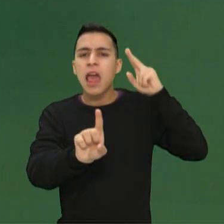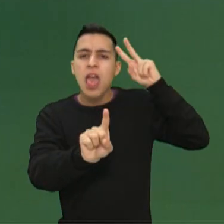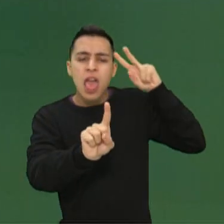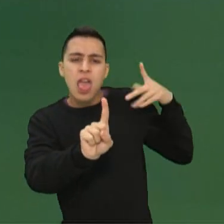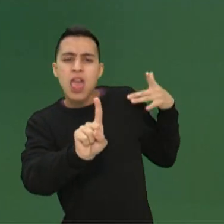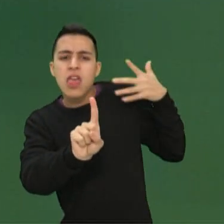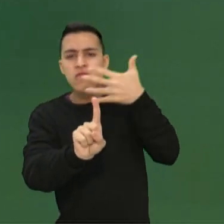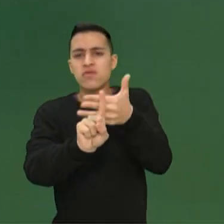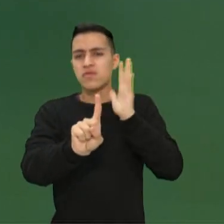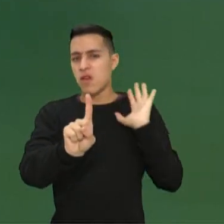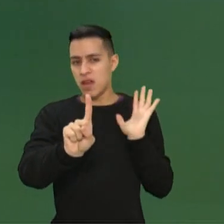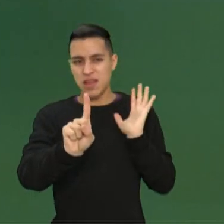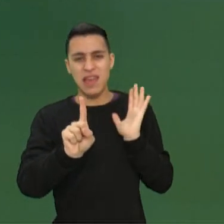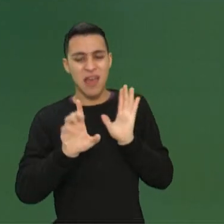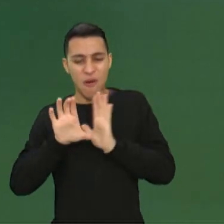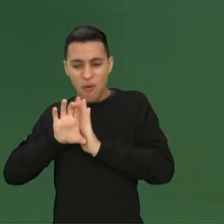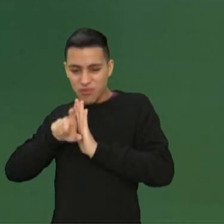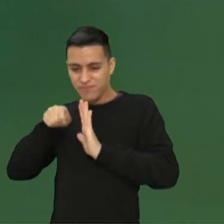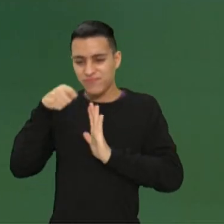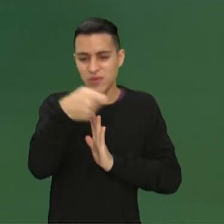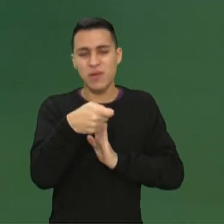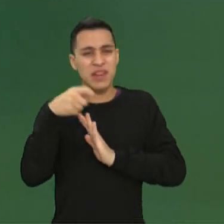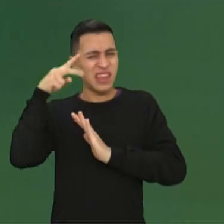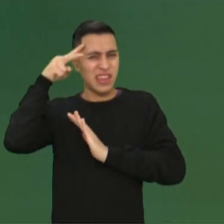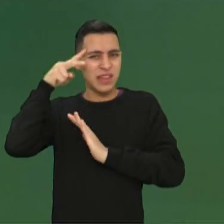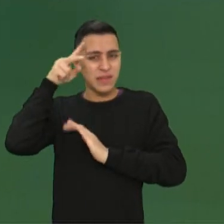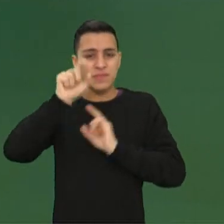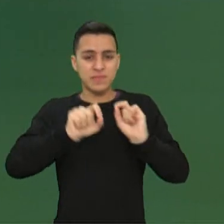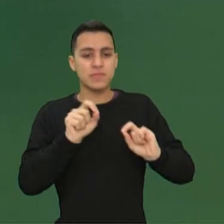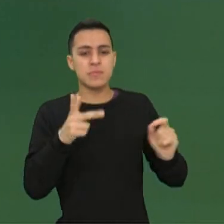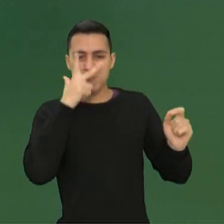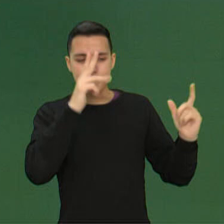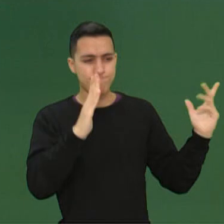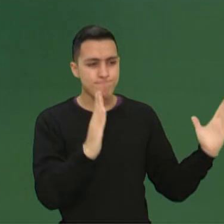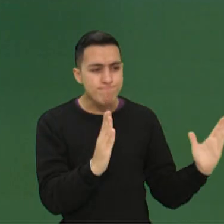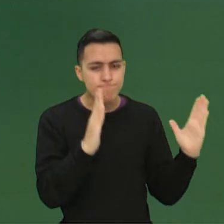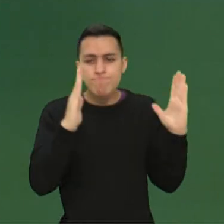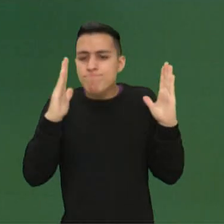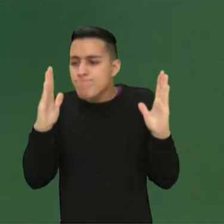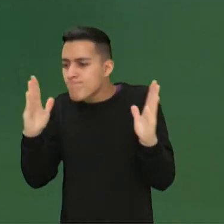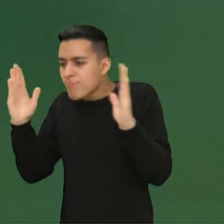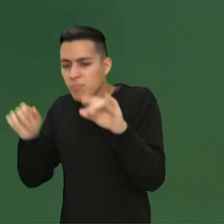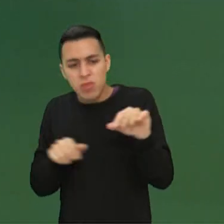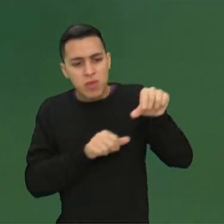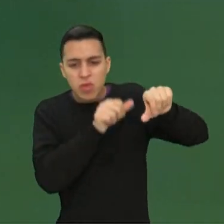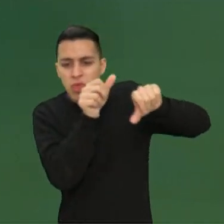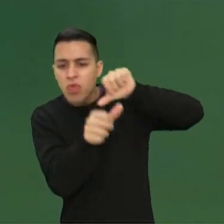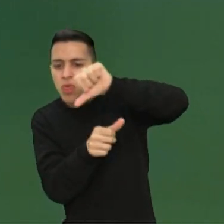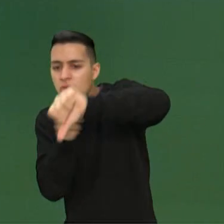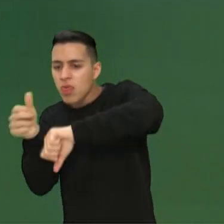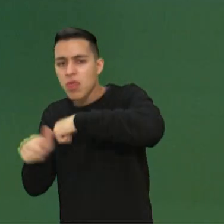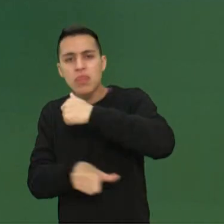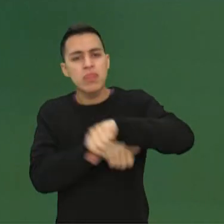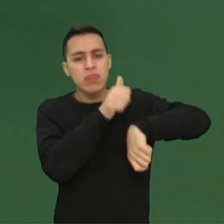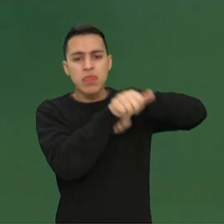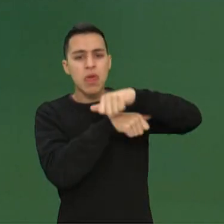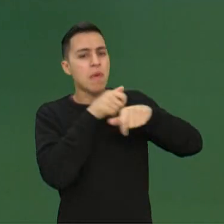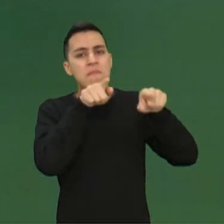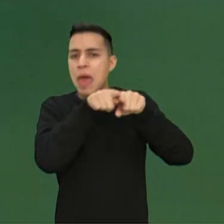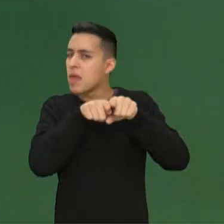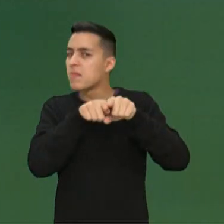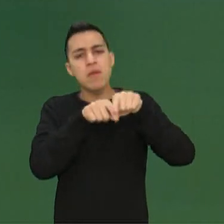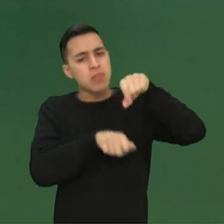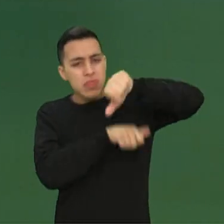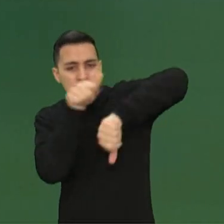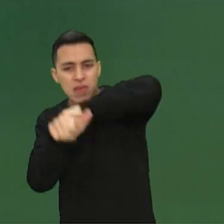introduz na filosofia o conceito de história, ou seja, que as coisas vão mudando, vão evoluindo, não são sempre as mesmas, tá? E,